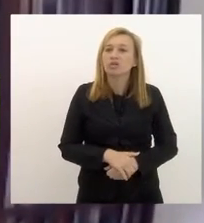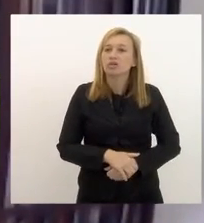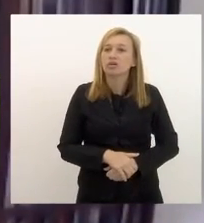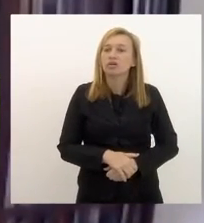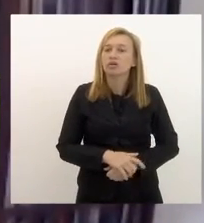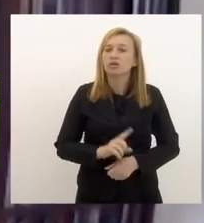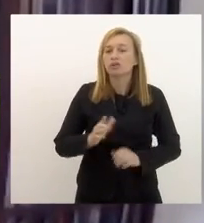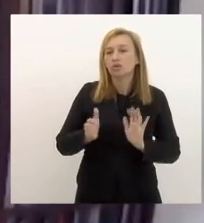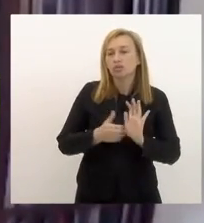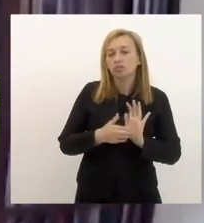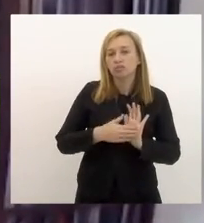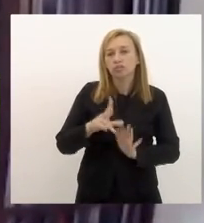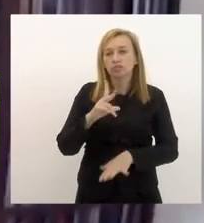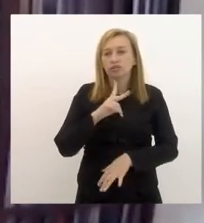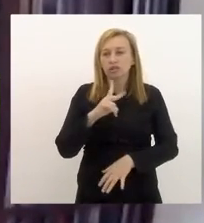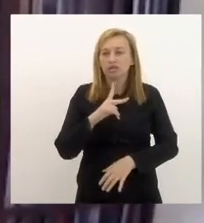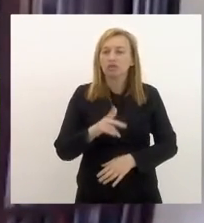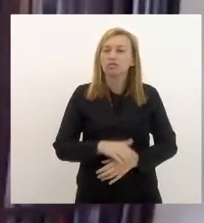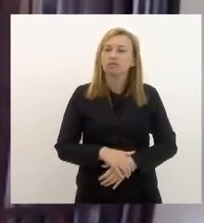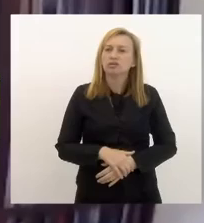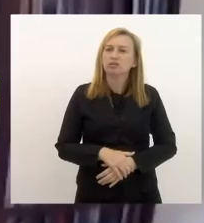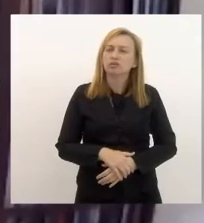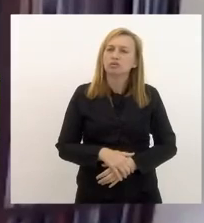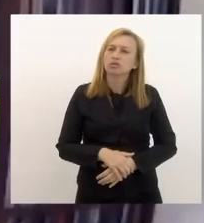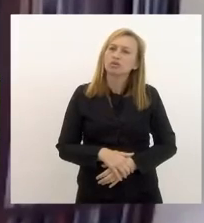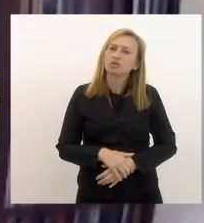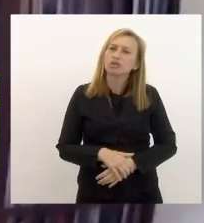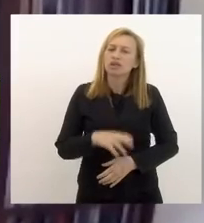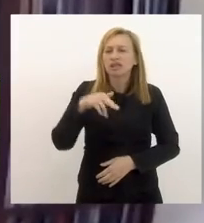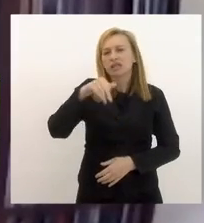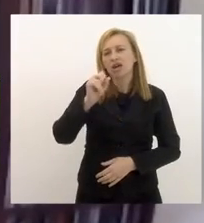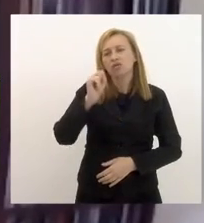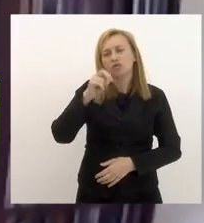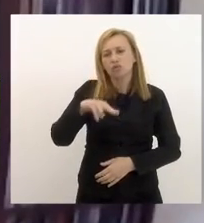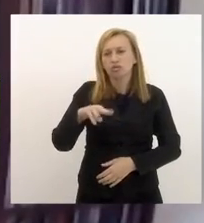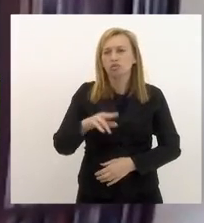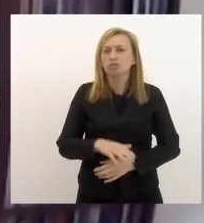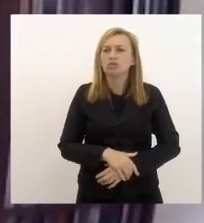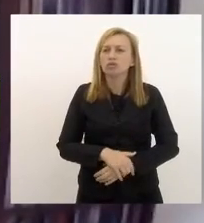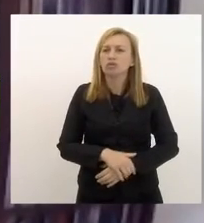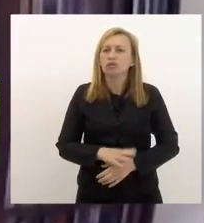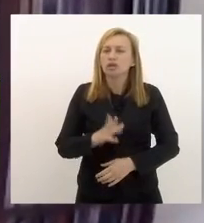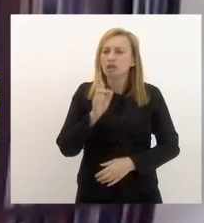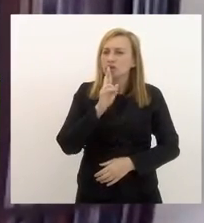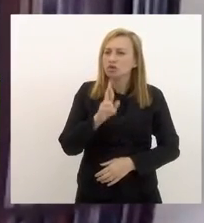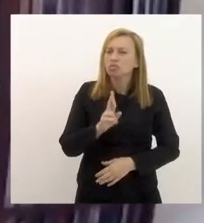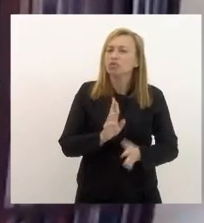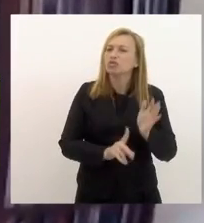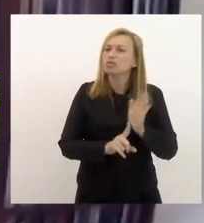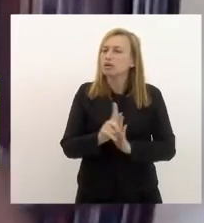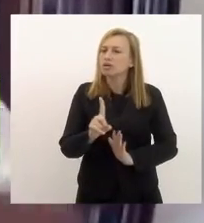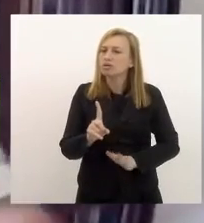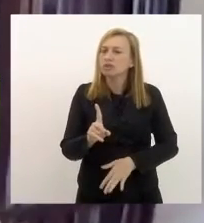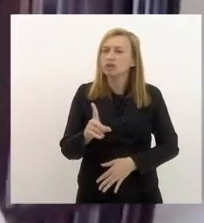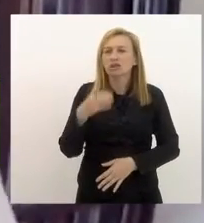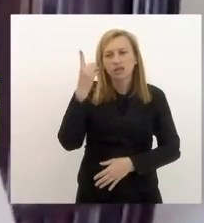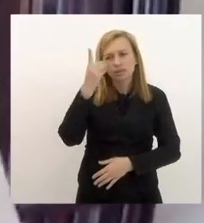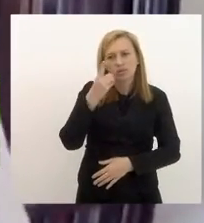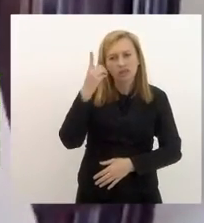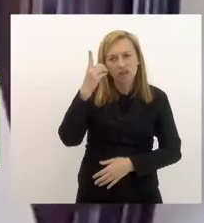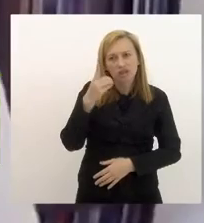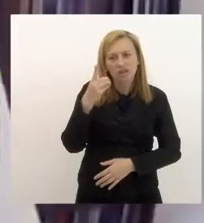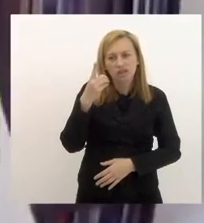e o próprio secretário Nelson Rocha respondendo até uma pergunta da Nobre